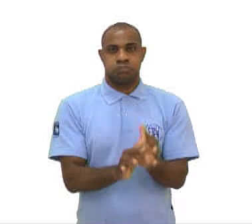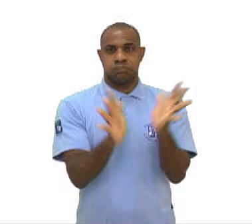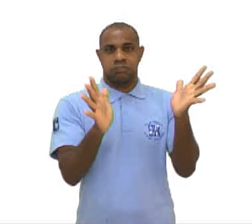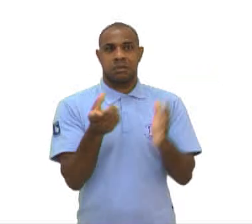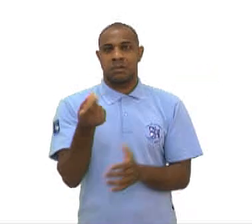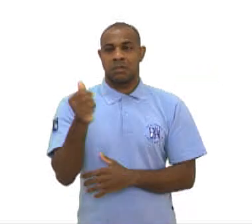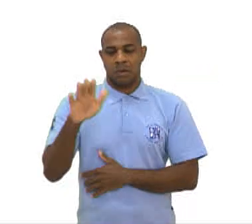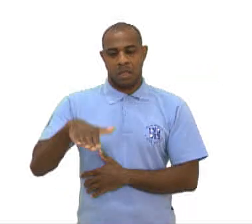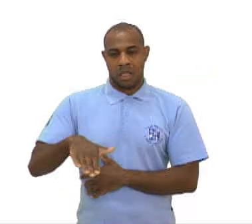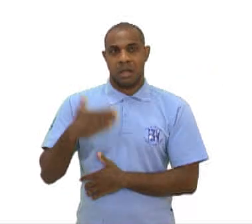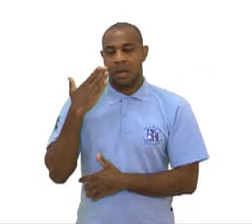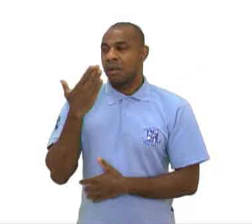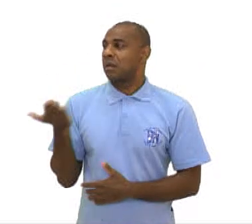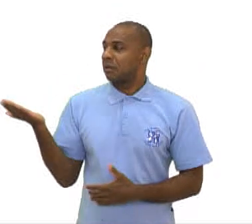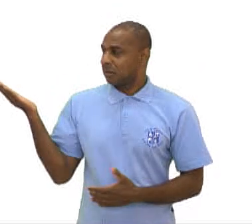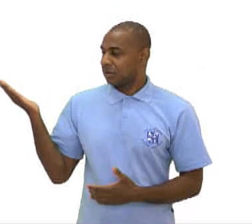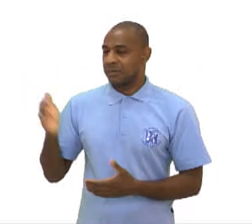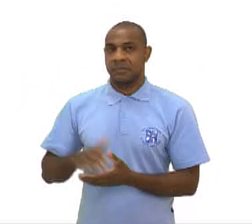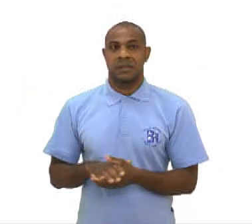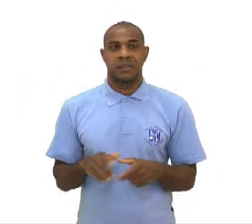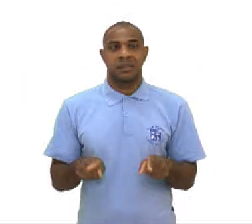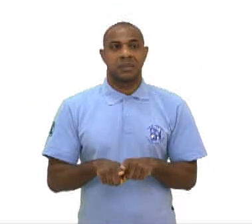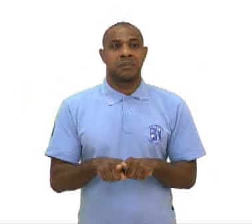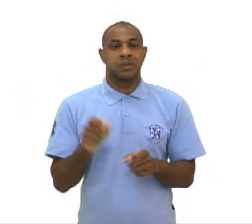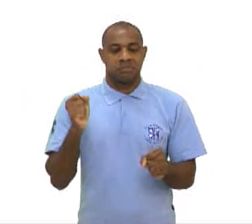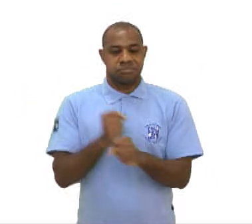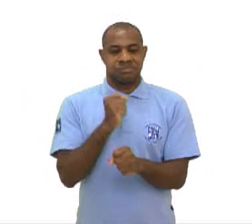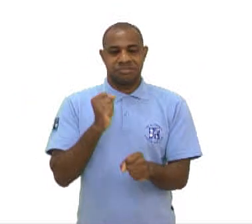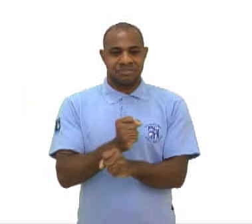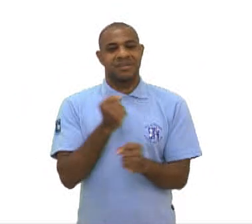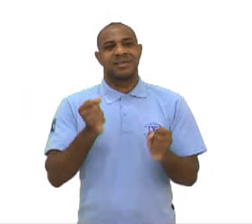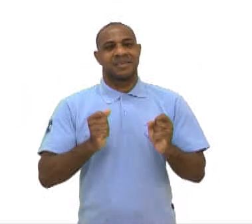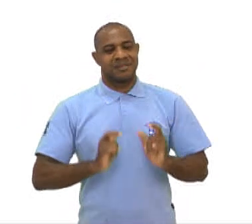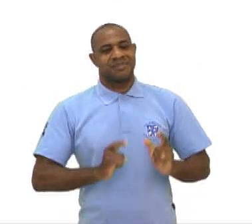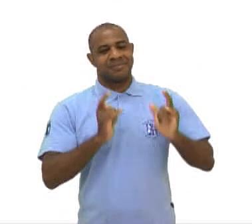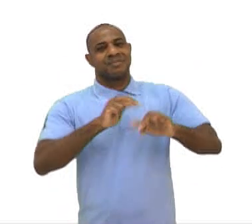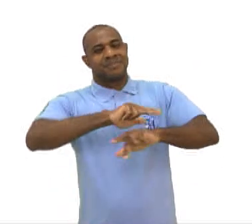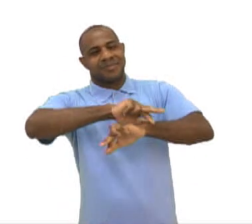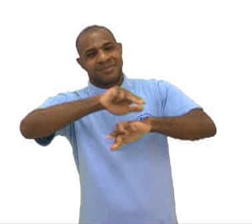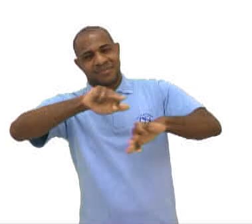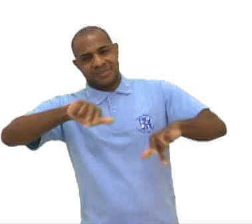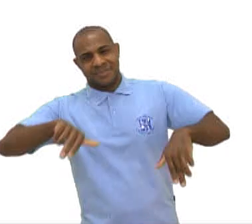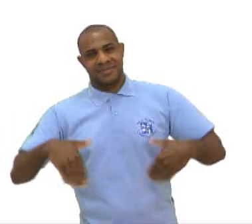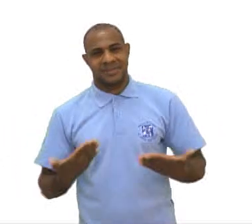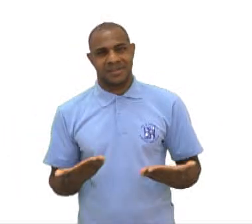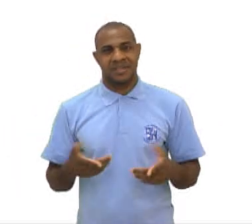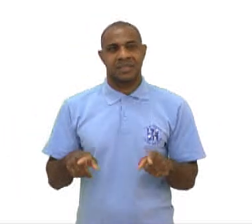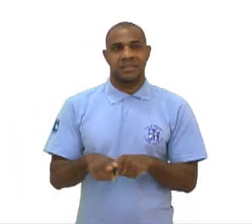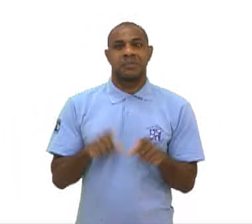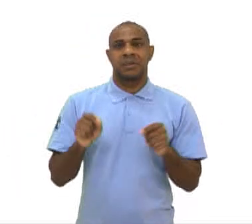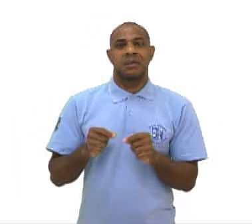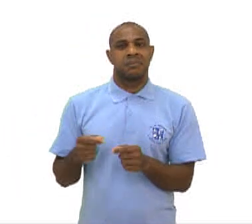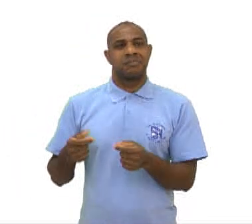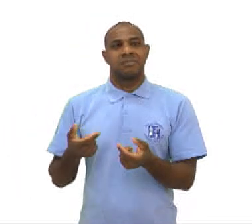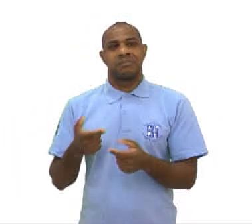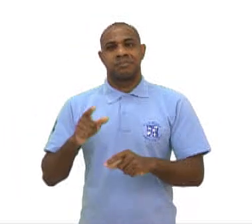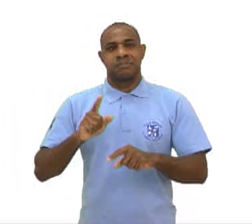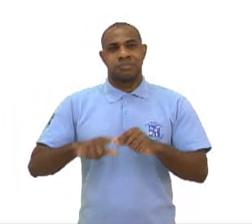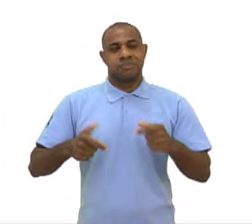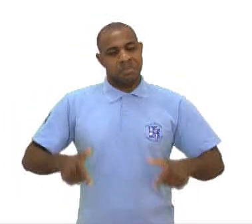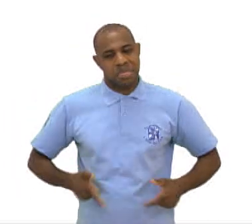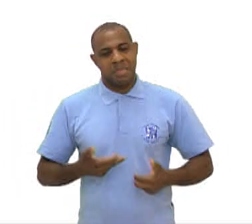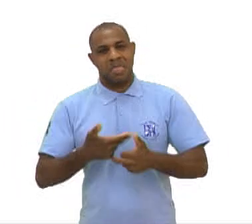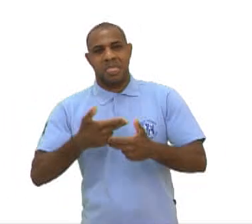custo empregados pelas indústrias de mineração e construção civil. E, com frequência, entra na receita de armas improvisadas por